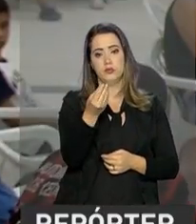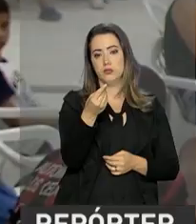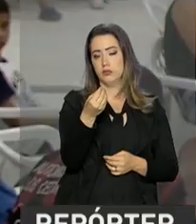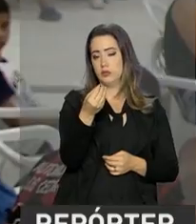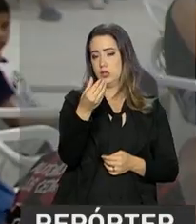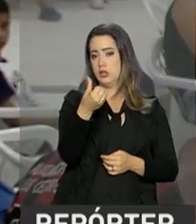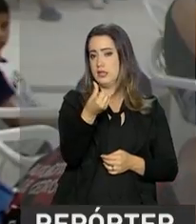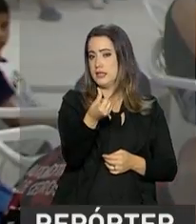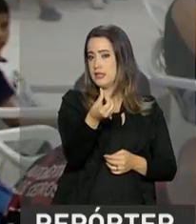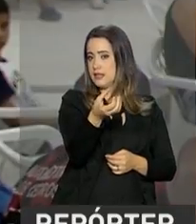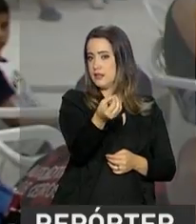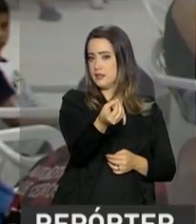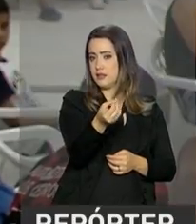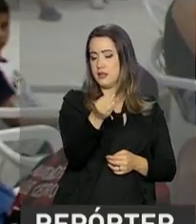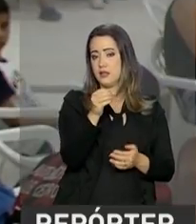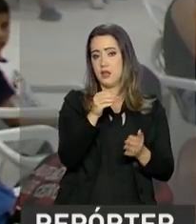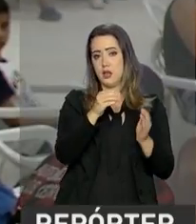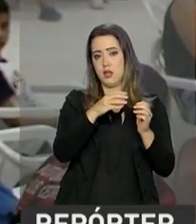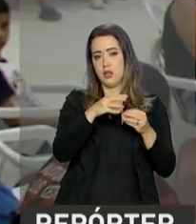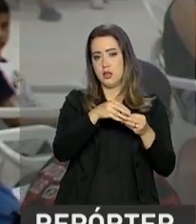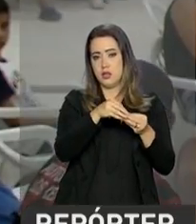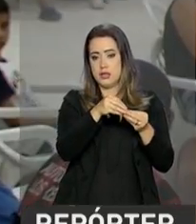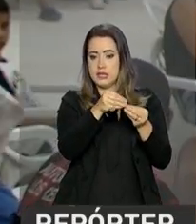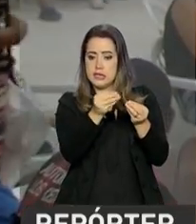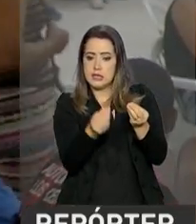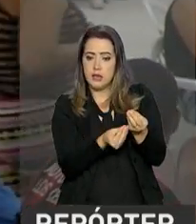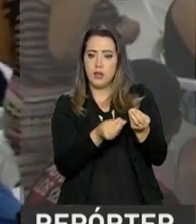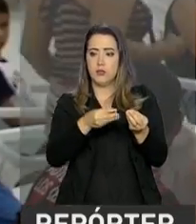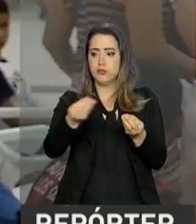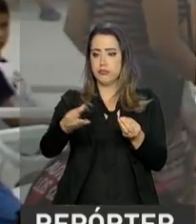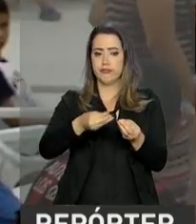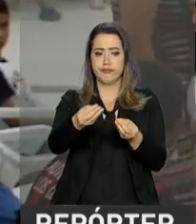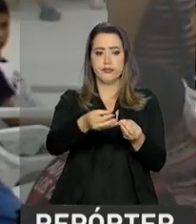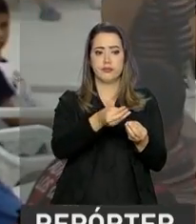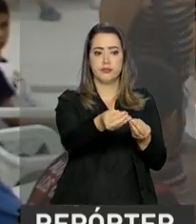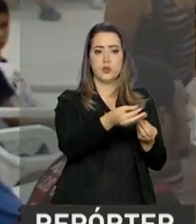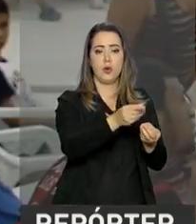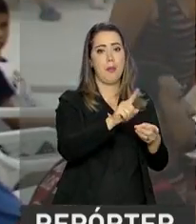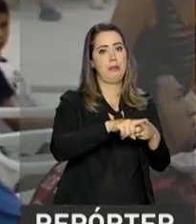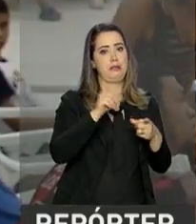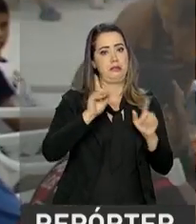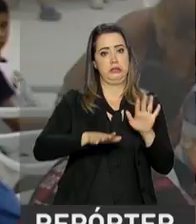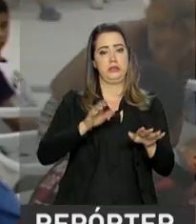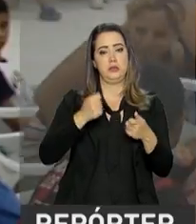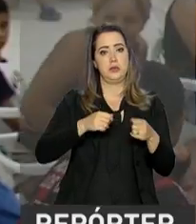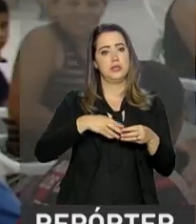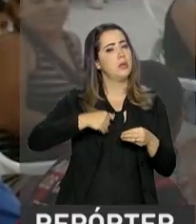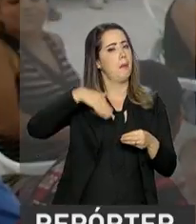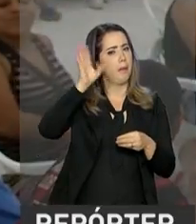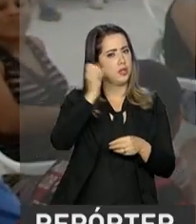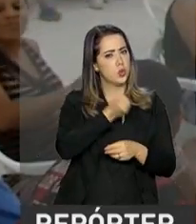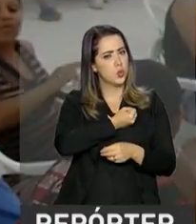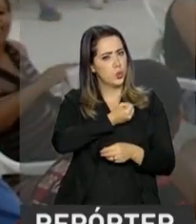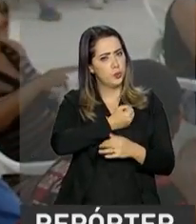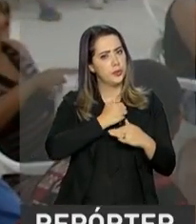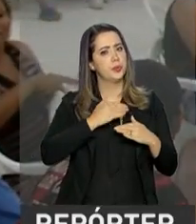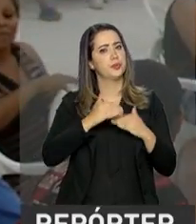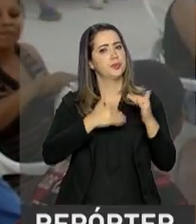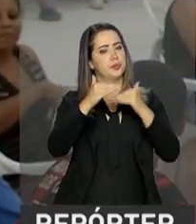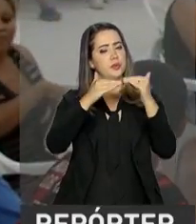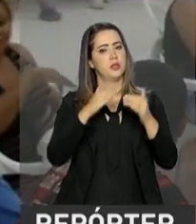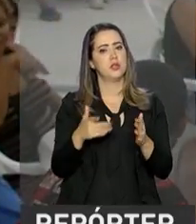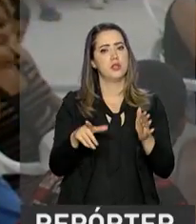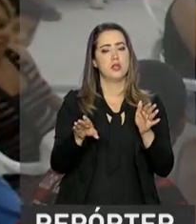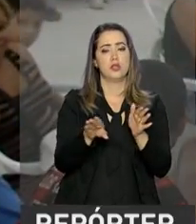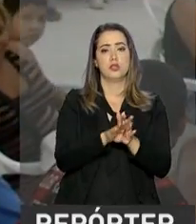senhas para a confecção do documento mas a demanda é tanta que em alguns momentos esse número é ampliado chegando